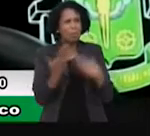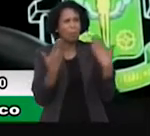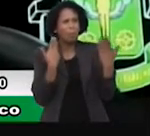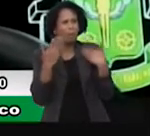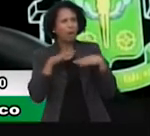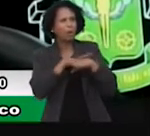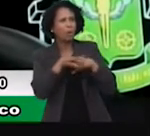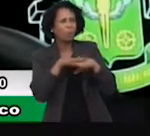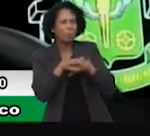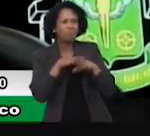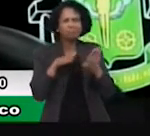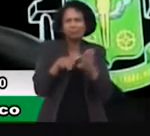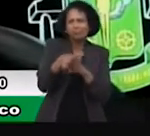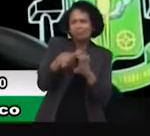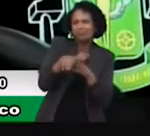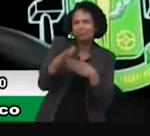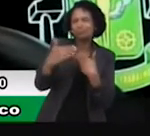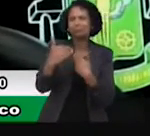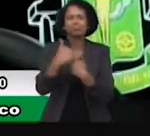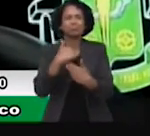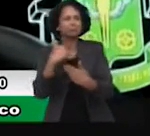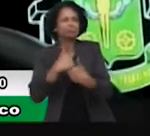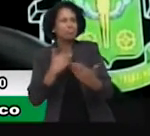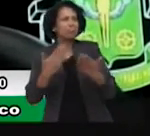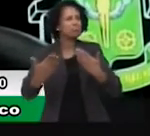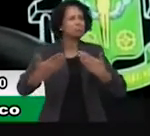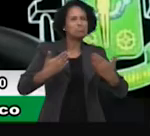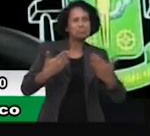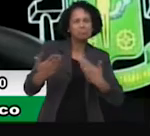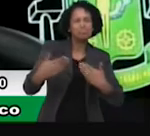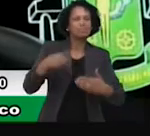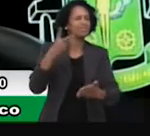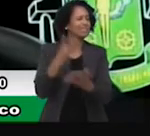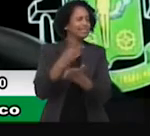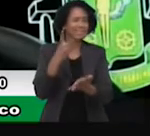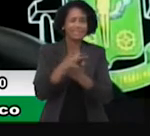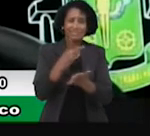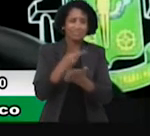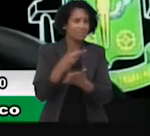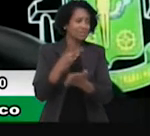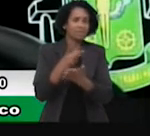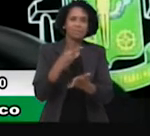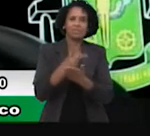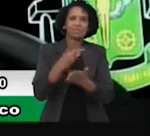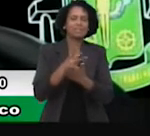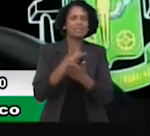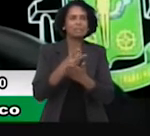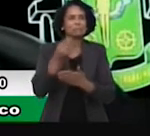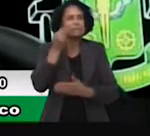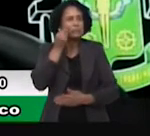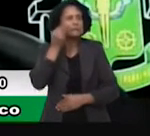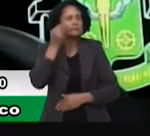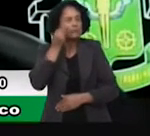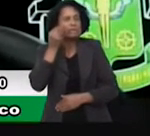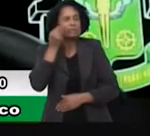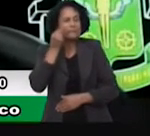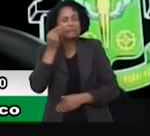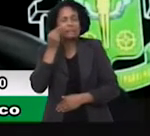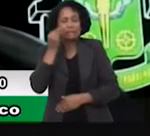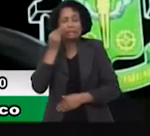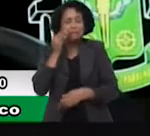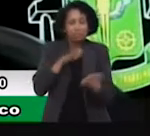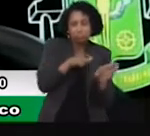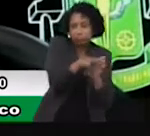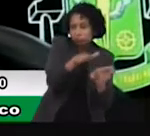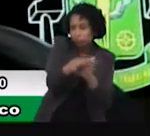para o outro, e com certeza sempre tentando trazer a harmonia entre os colegas. Vossa Excelência